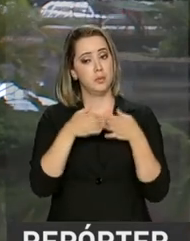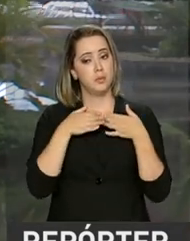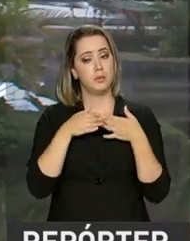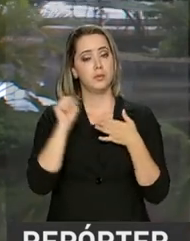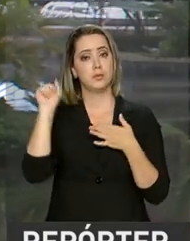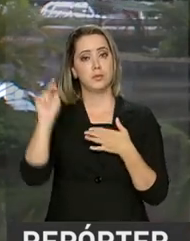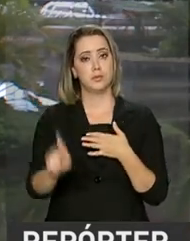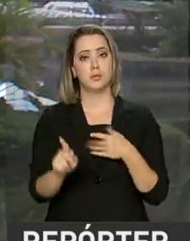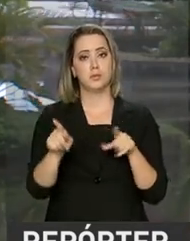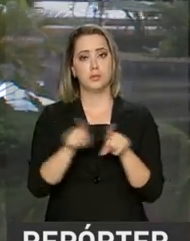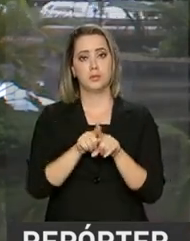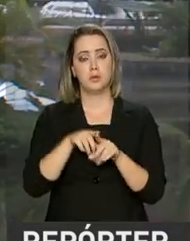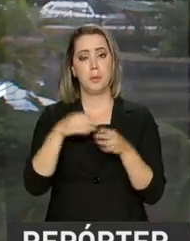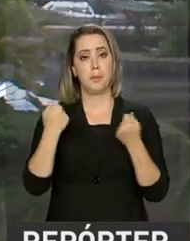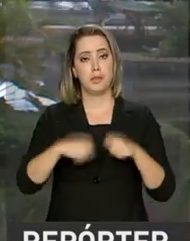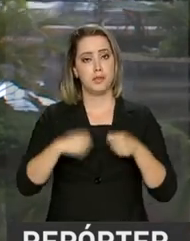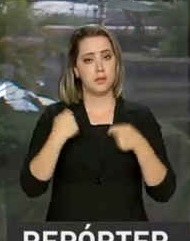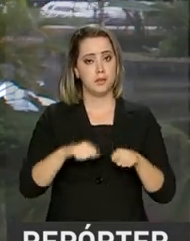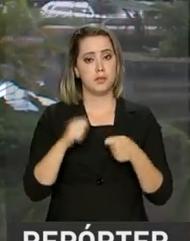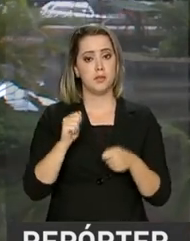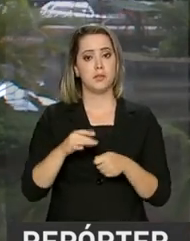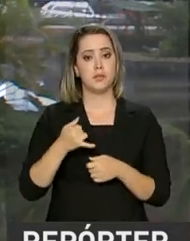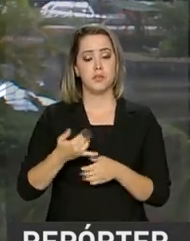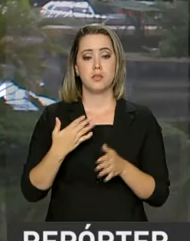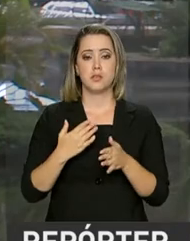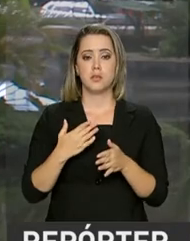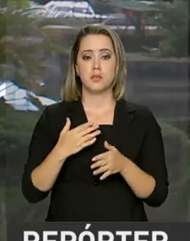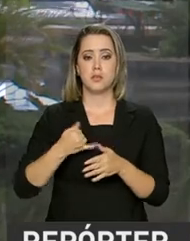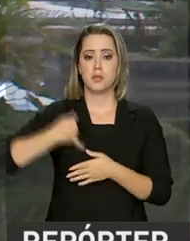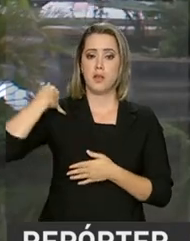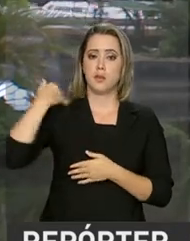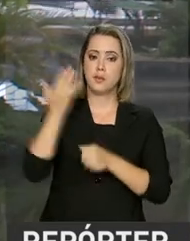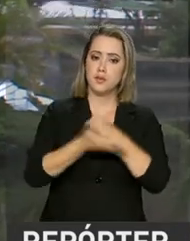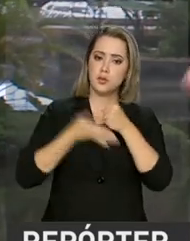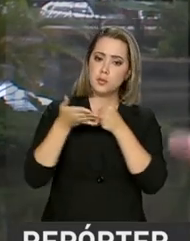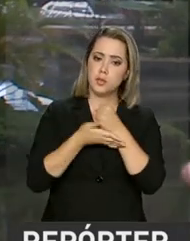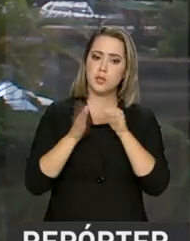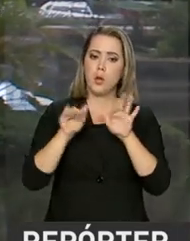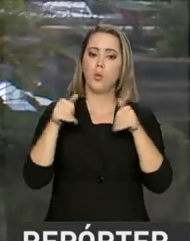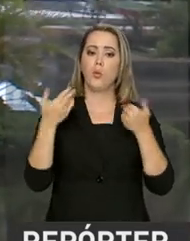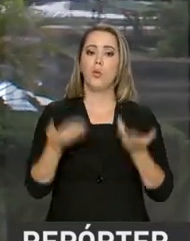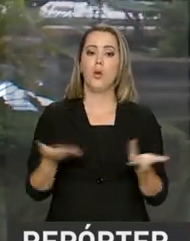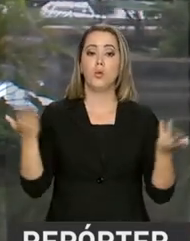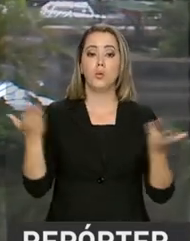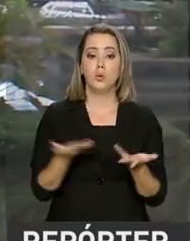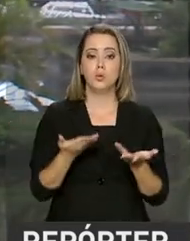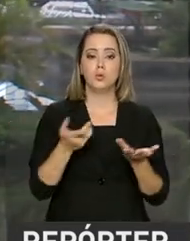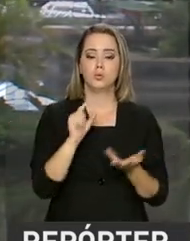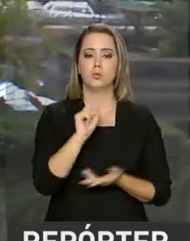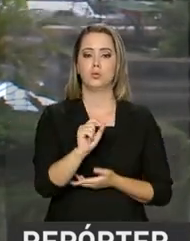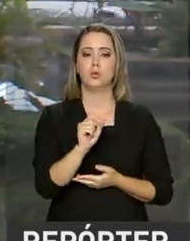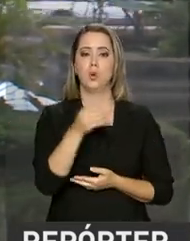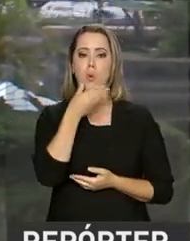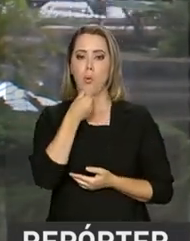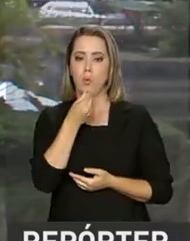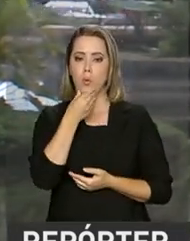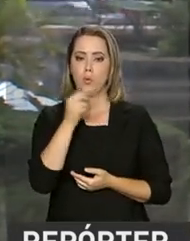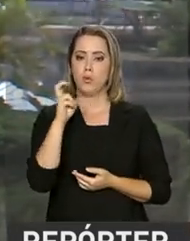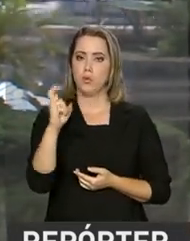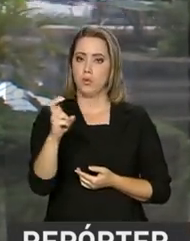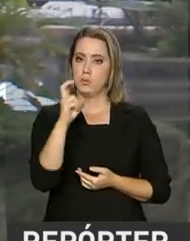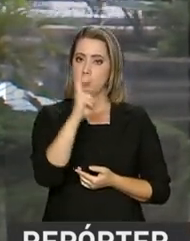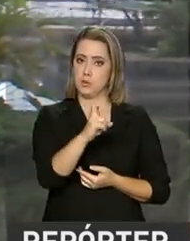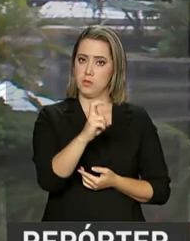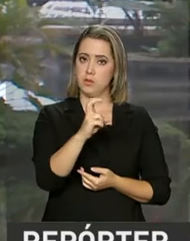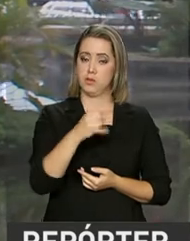a aposentadoria será exigível atingir a idade mínima qual é a idade mínima para homens e 55